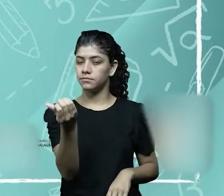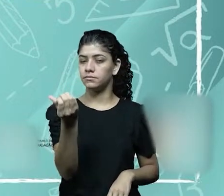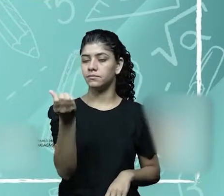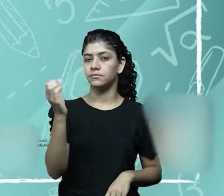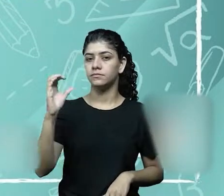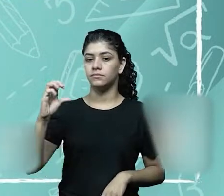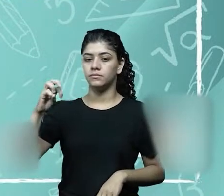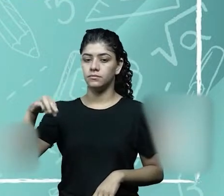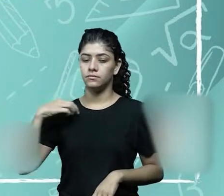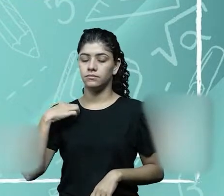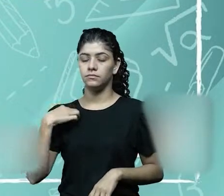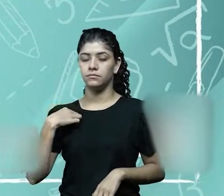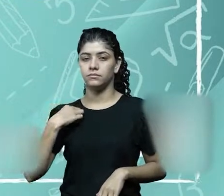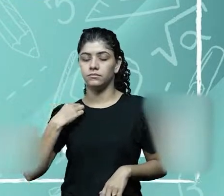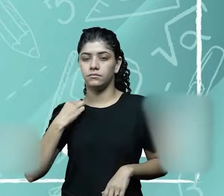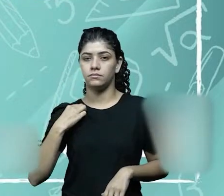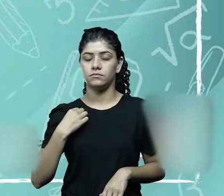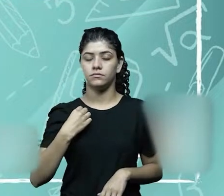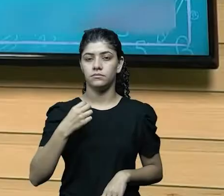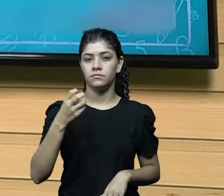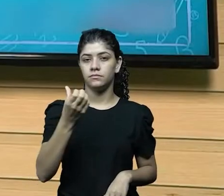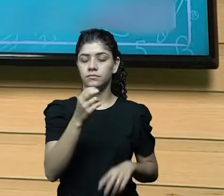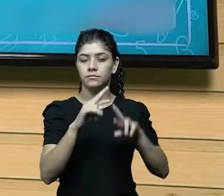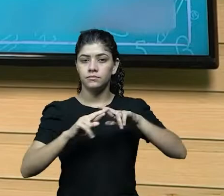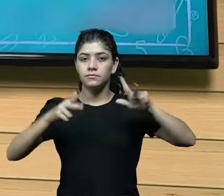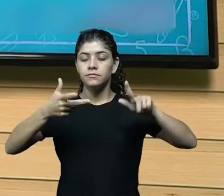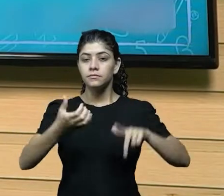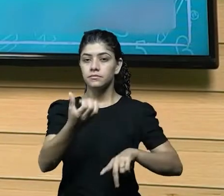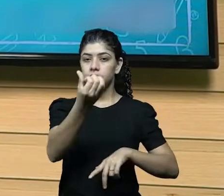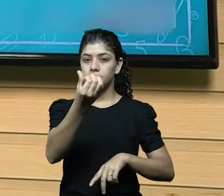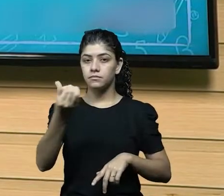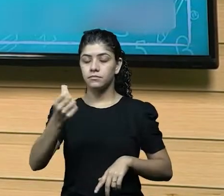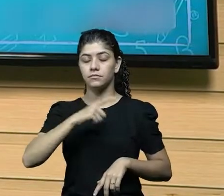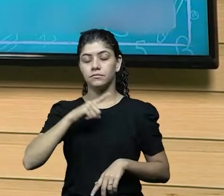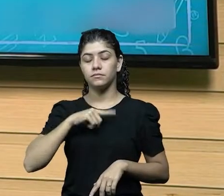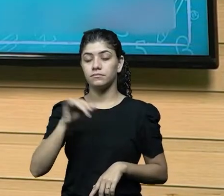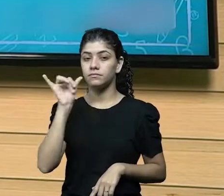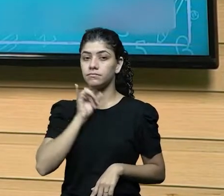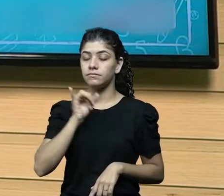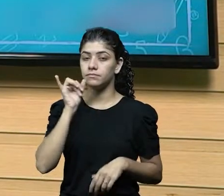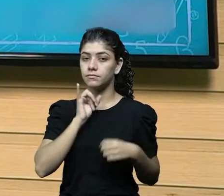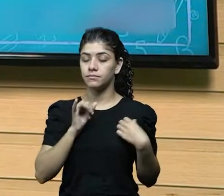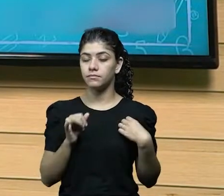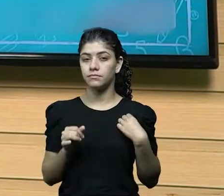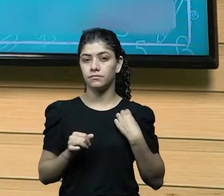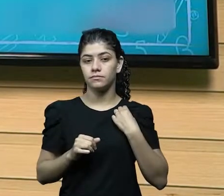E aí a diferença vai ser de 66. Então aqui nós temos um exemplo